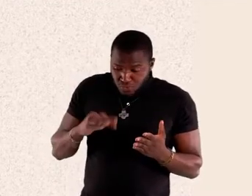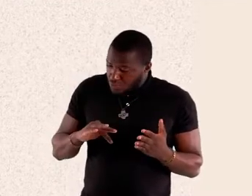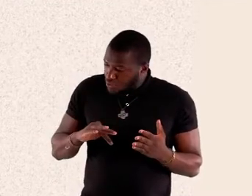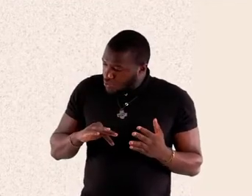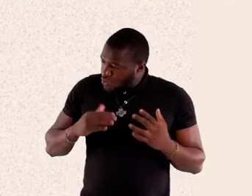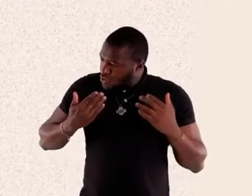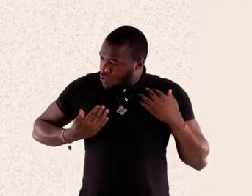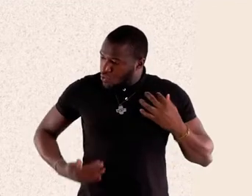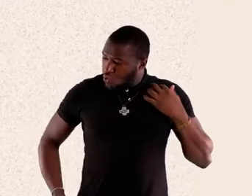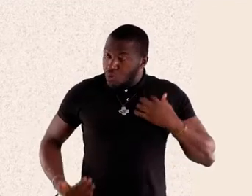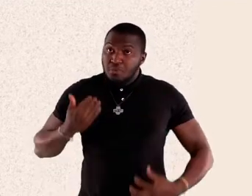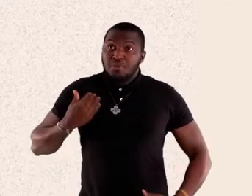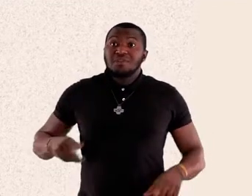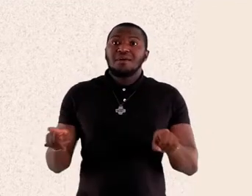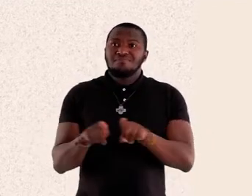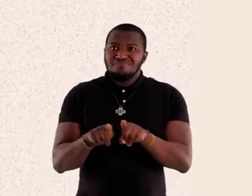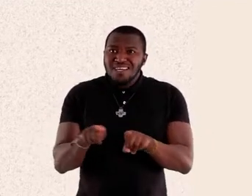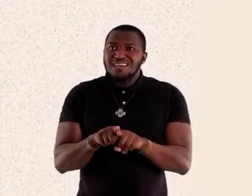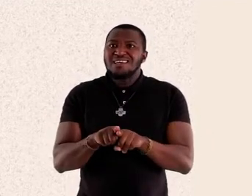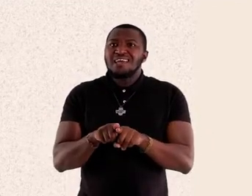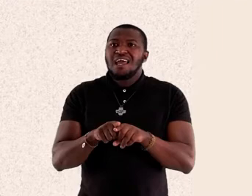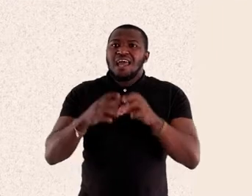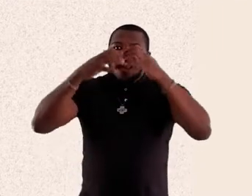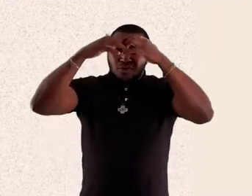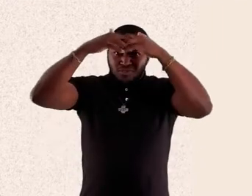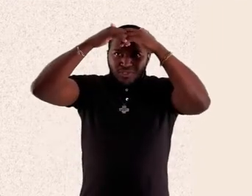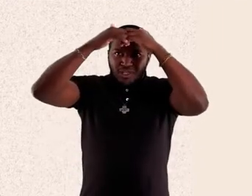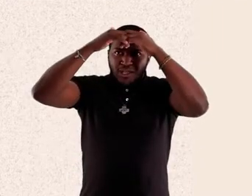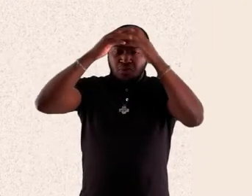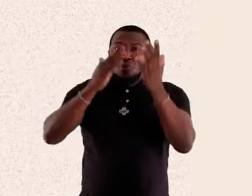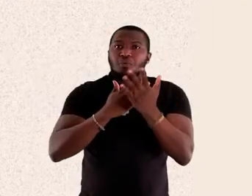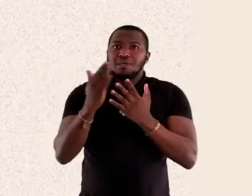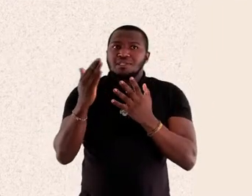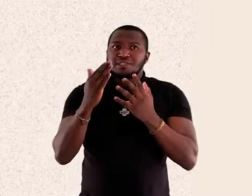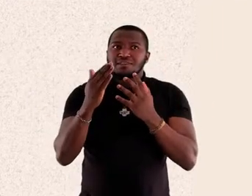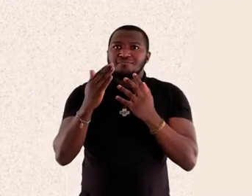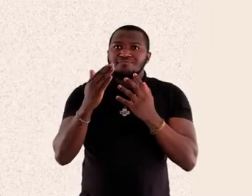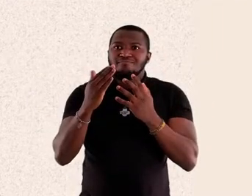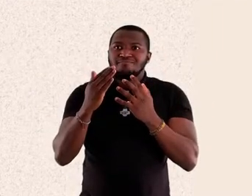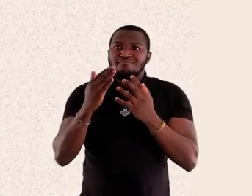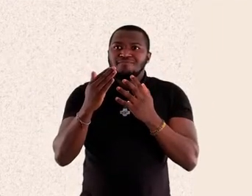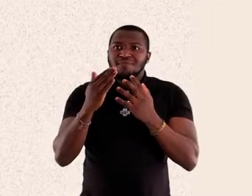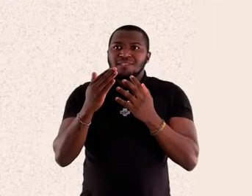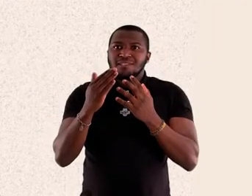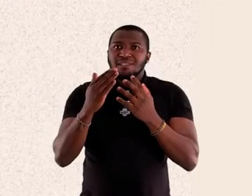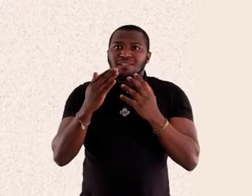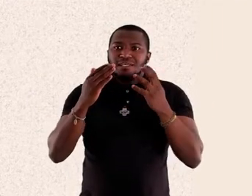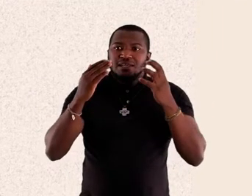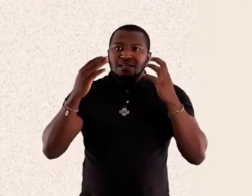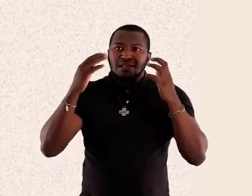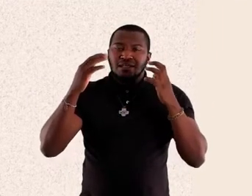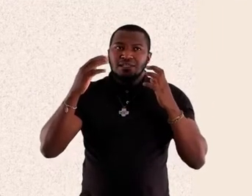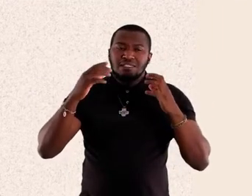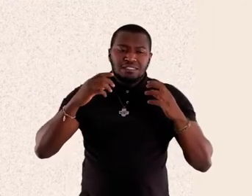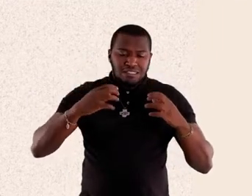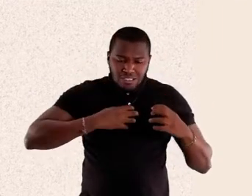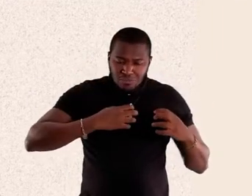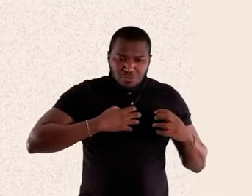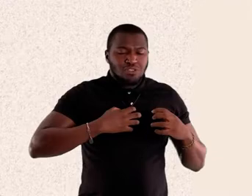e é ativado quando nós temos alguma região nós passamos por alguma rejeição